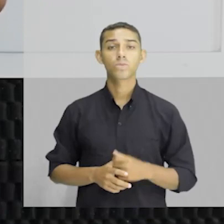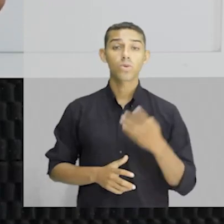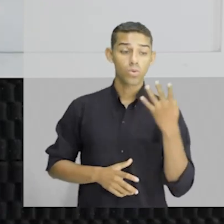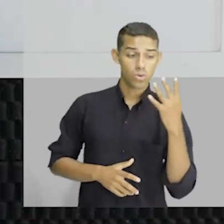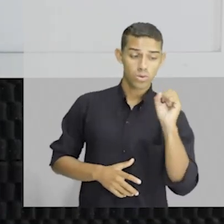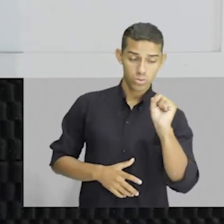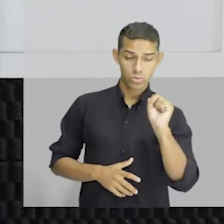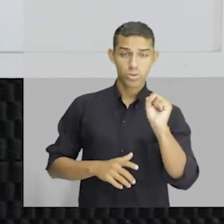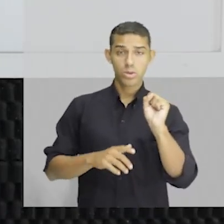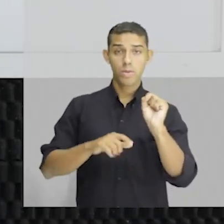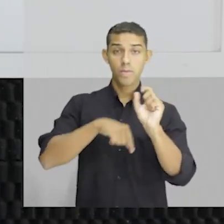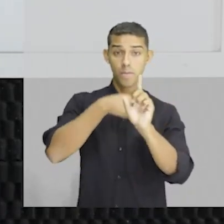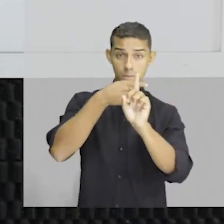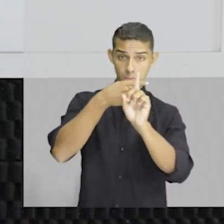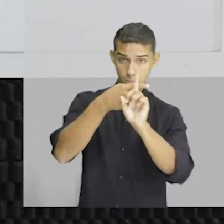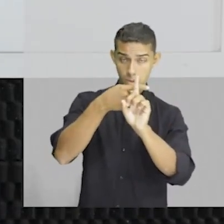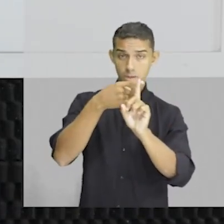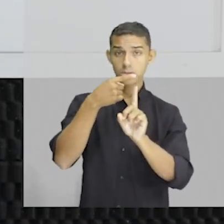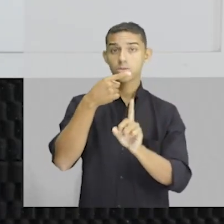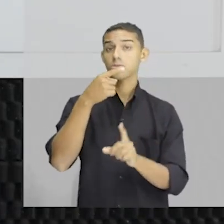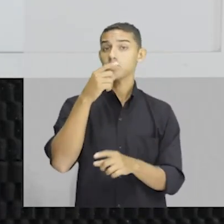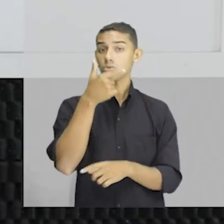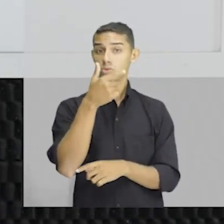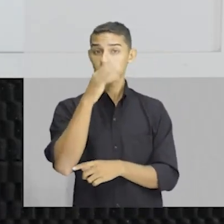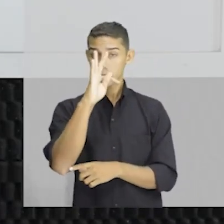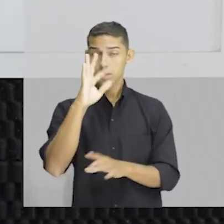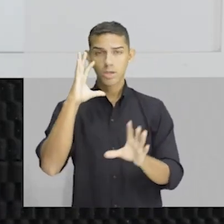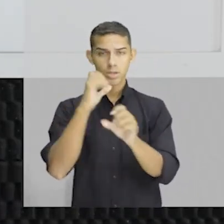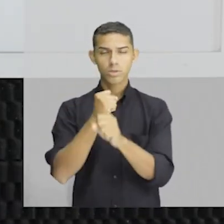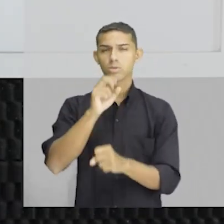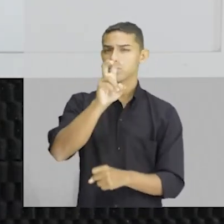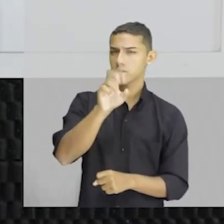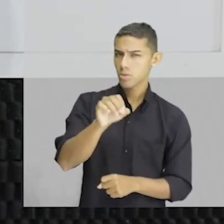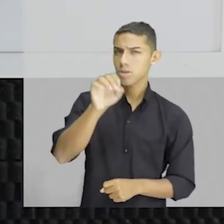48t + 2T 50 t